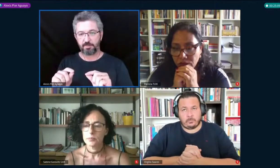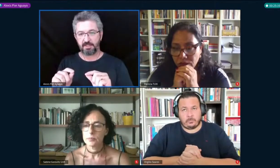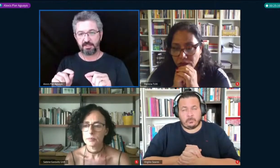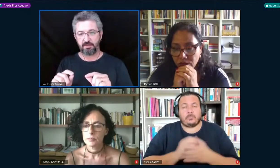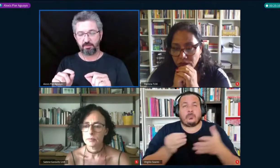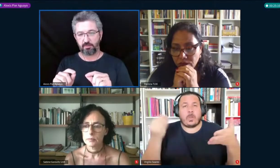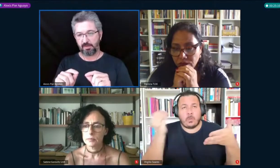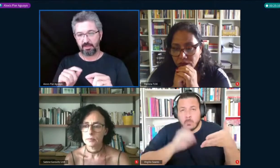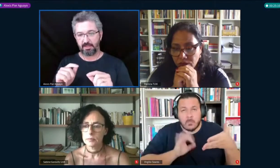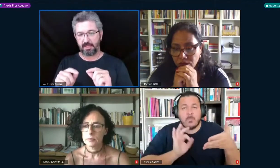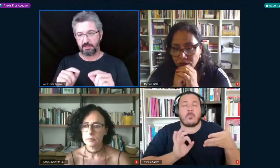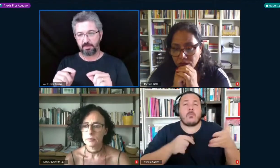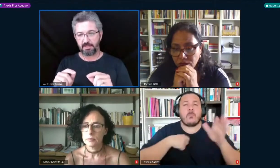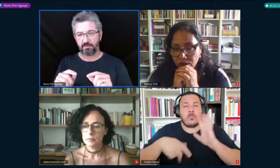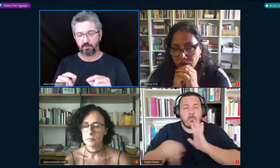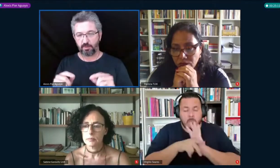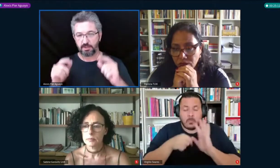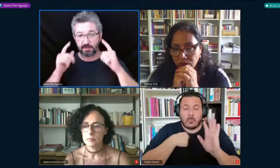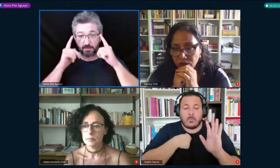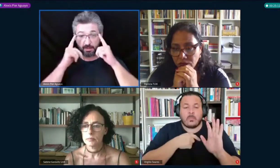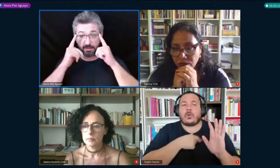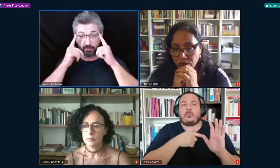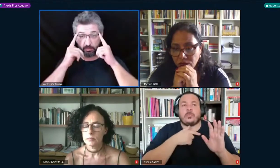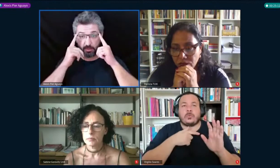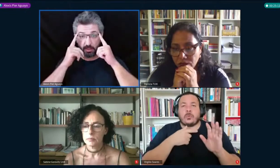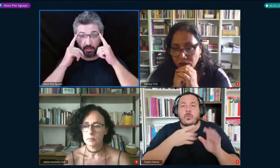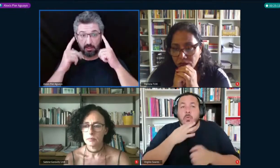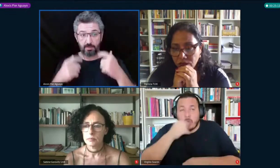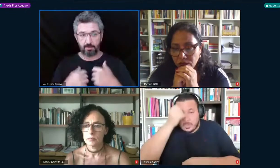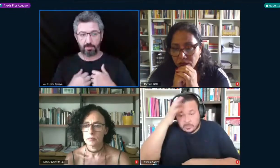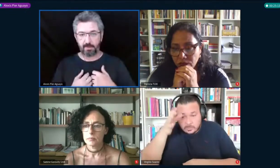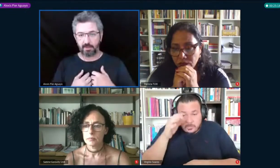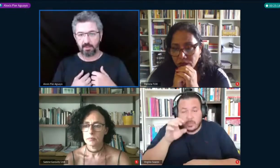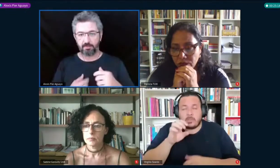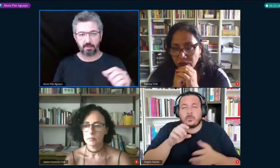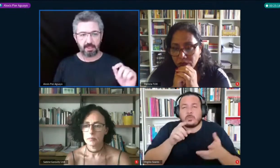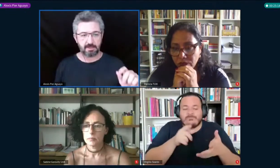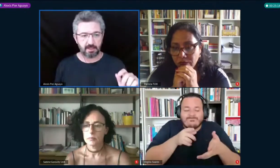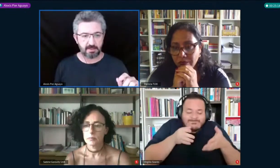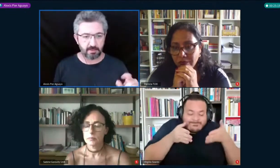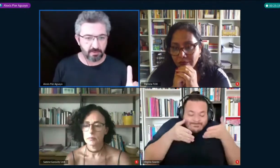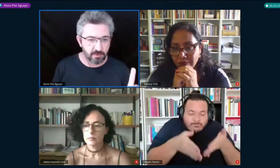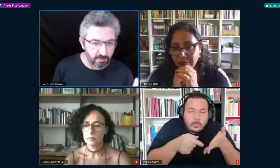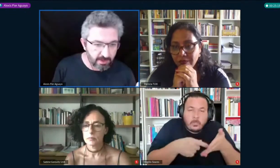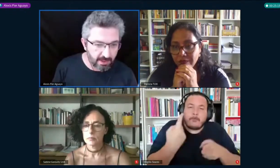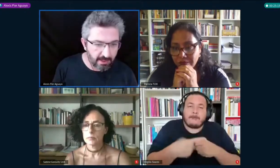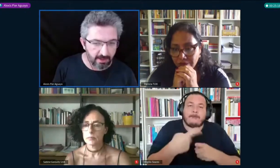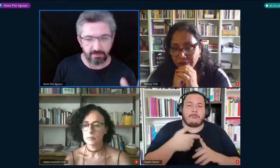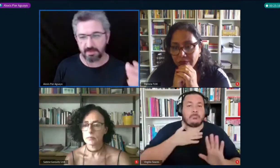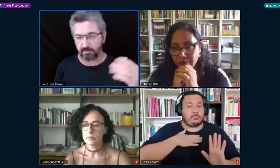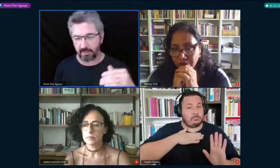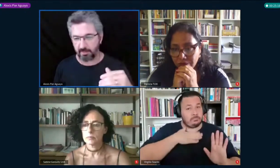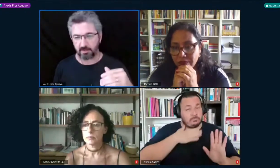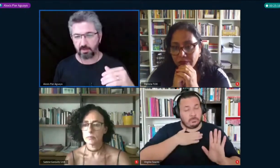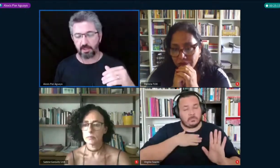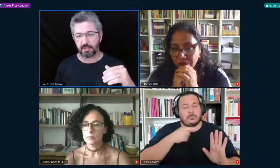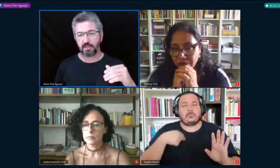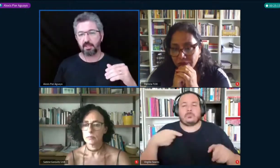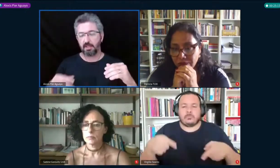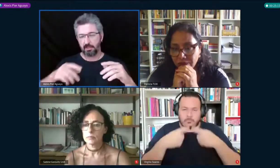de elemento específico, uma habilidade específica, um conhecimento específico, porque, para mim, essa questão sobre a